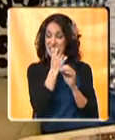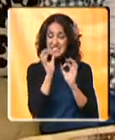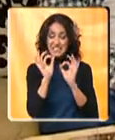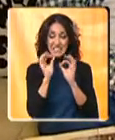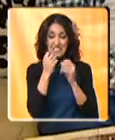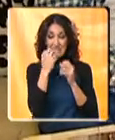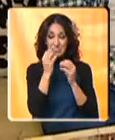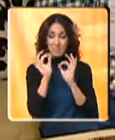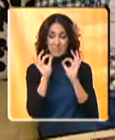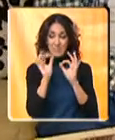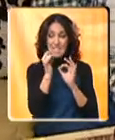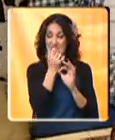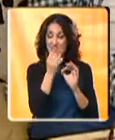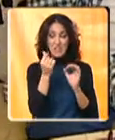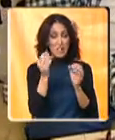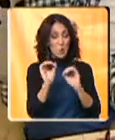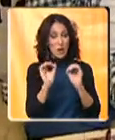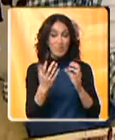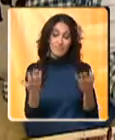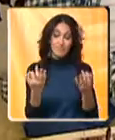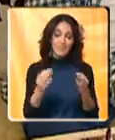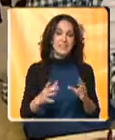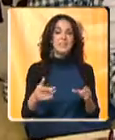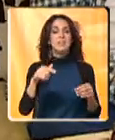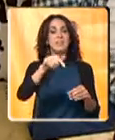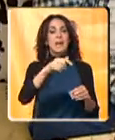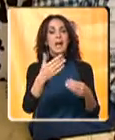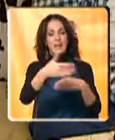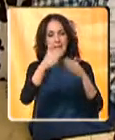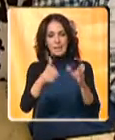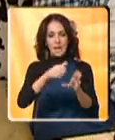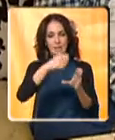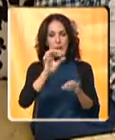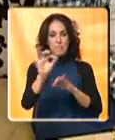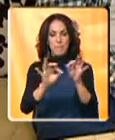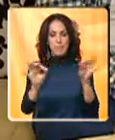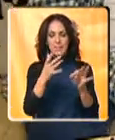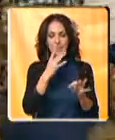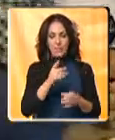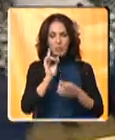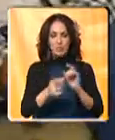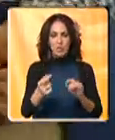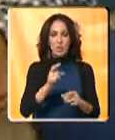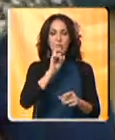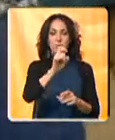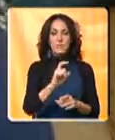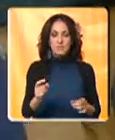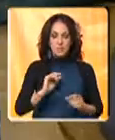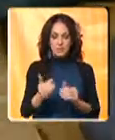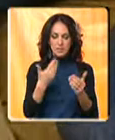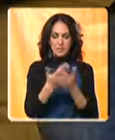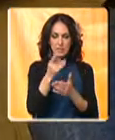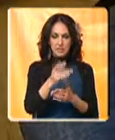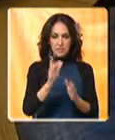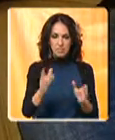Não. Pois. Então é assim, o desafio é este. Dentro desta caixa, verdadeiro presente de Natal, está uma mensagem que vamos entregar.